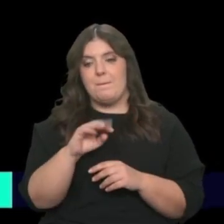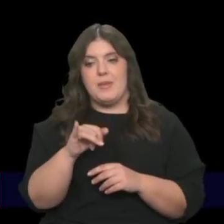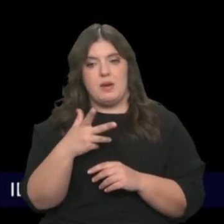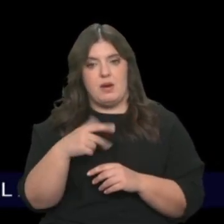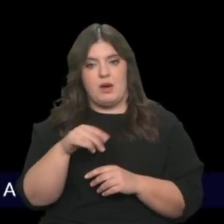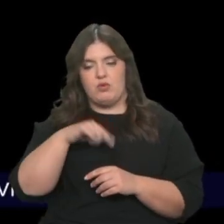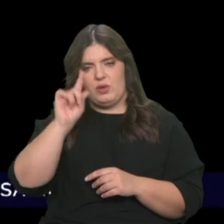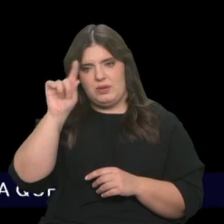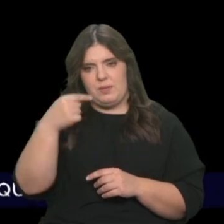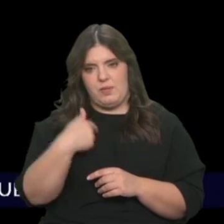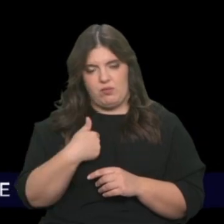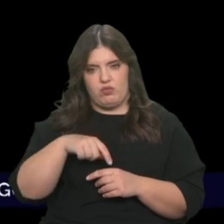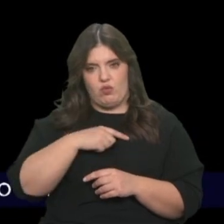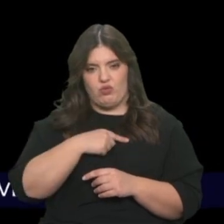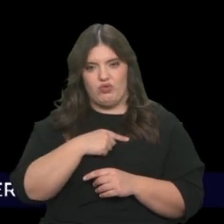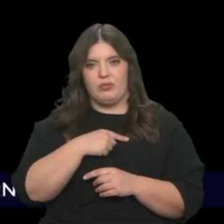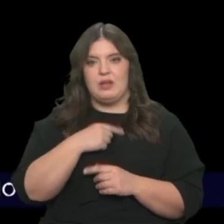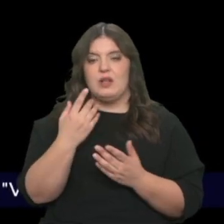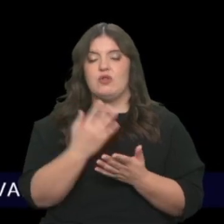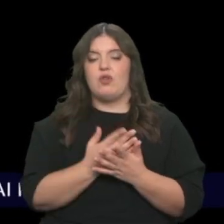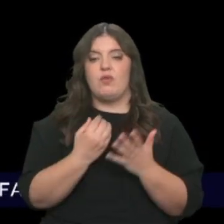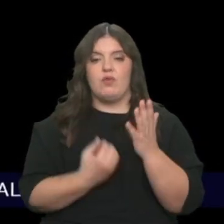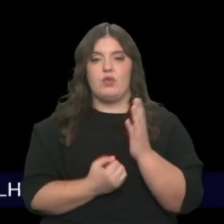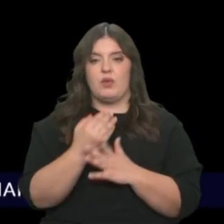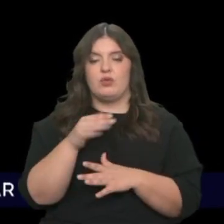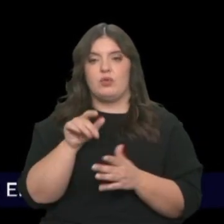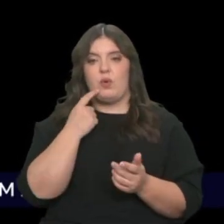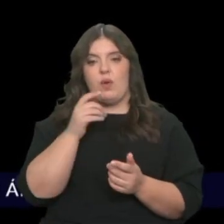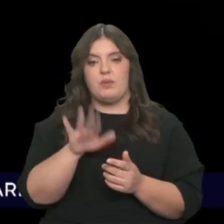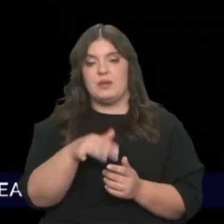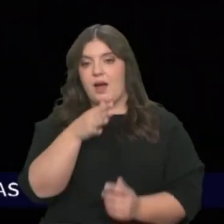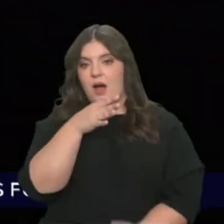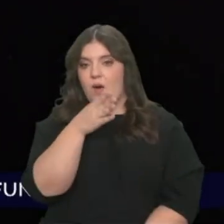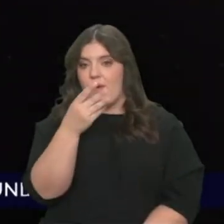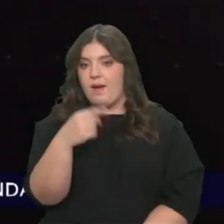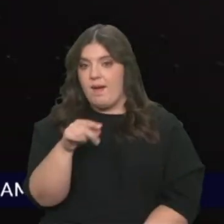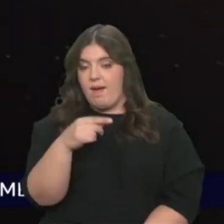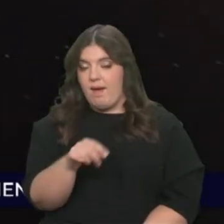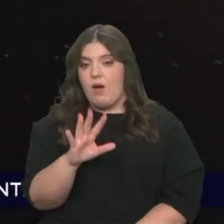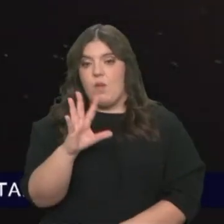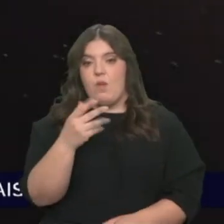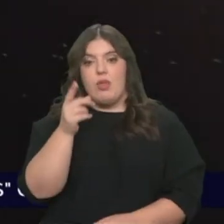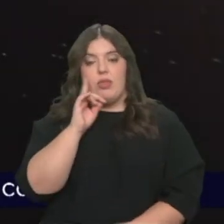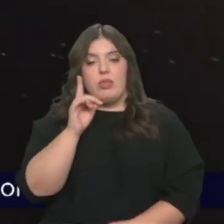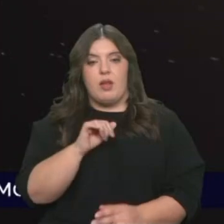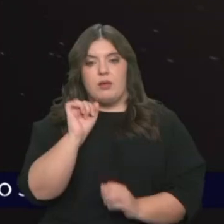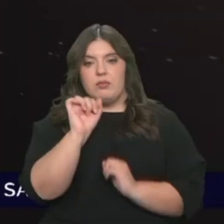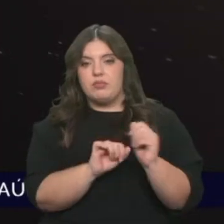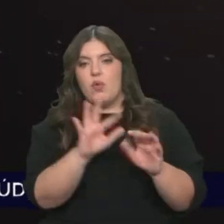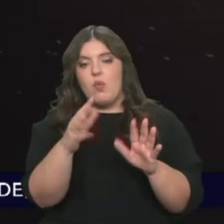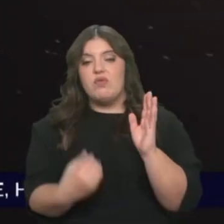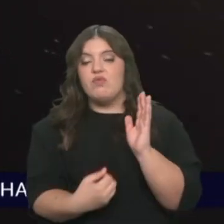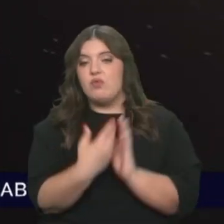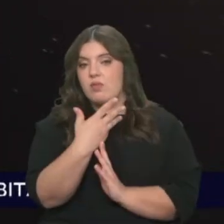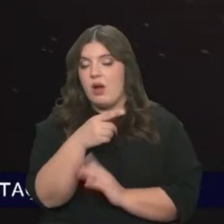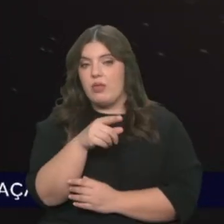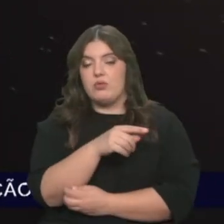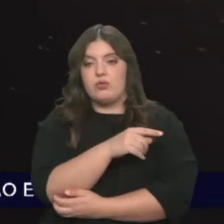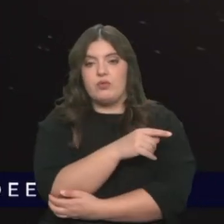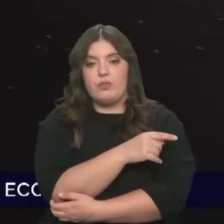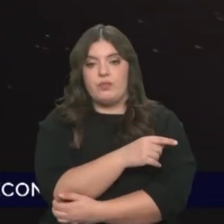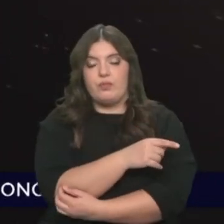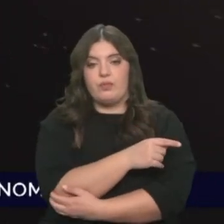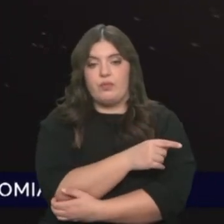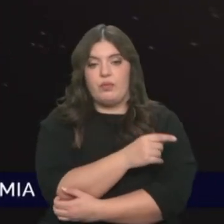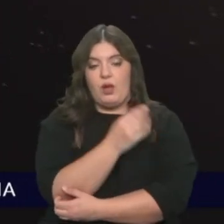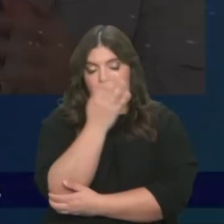nós sabemos que só são formados com a presença de água. E quando dataram de quando é que foram formados esses minerais, há um